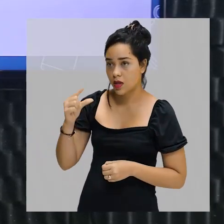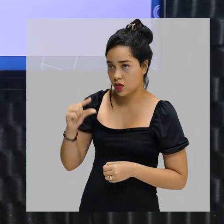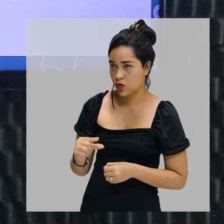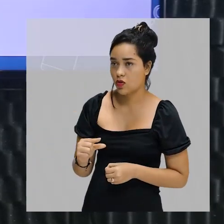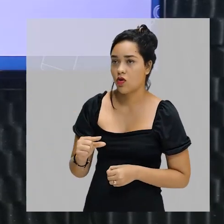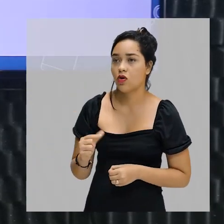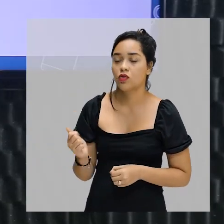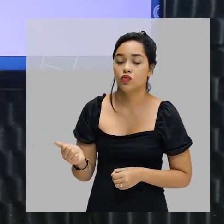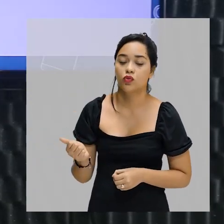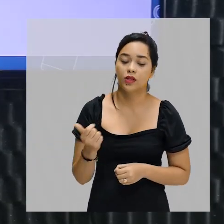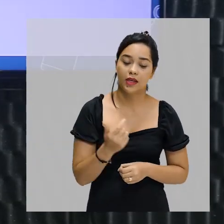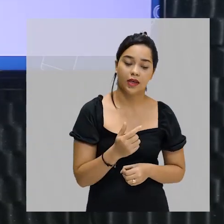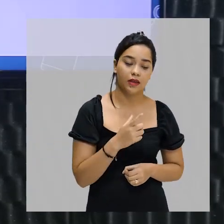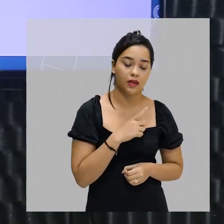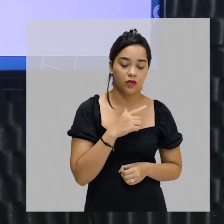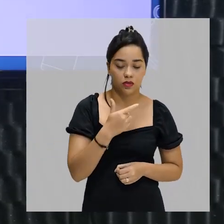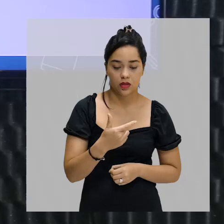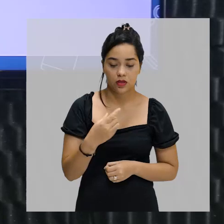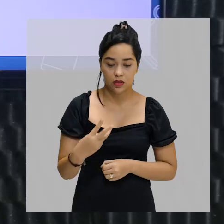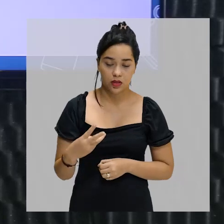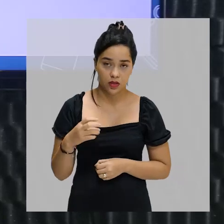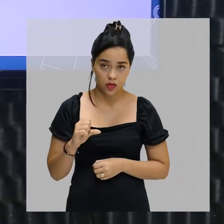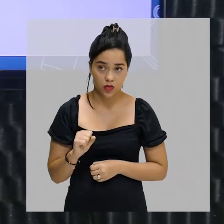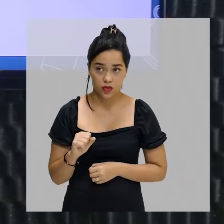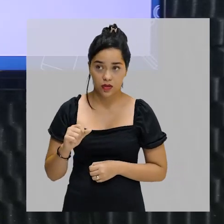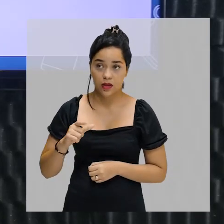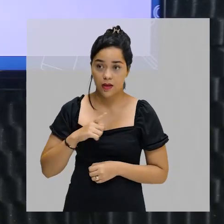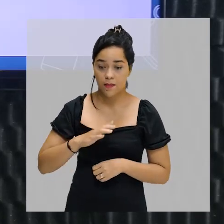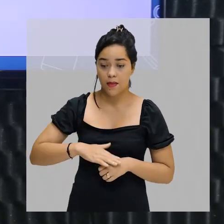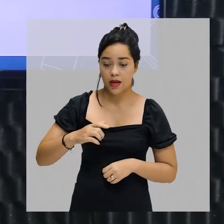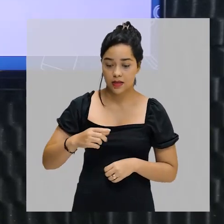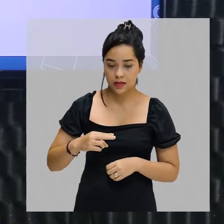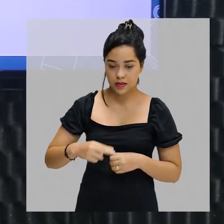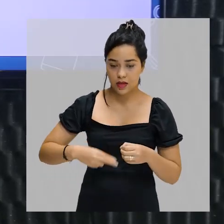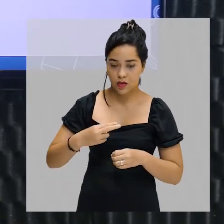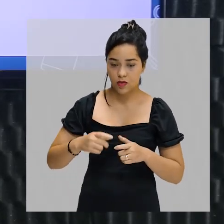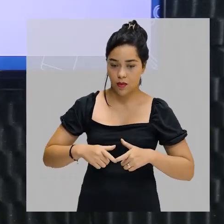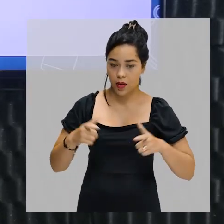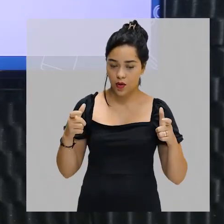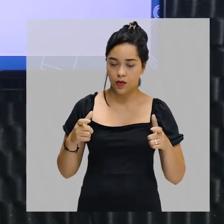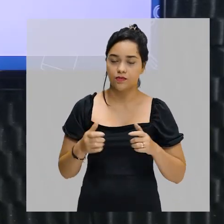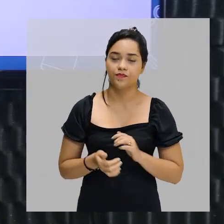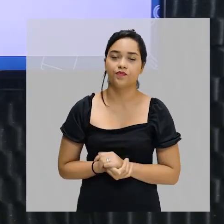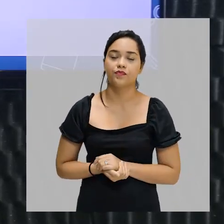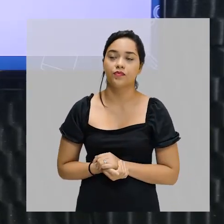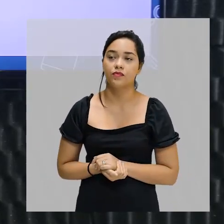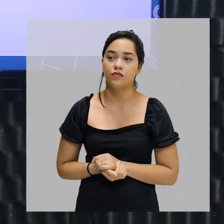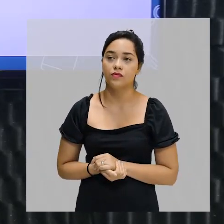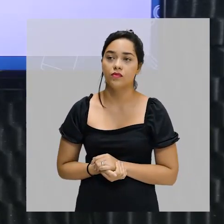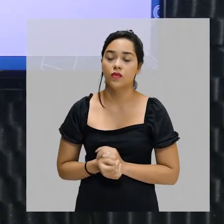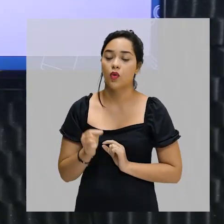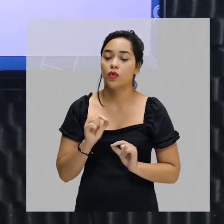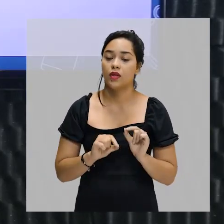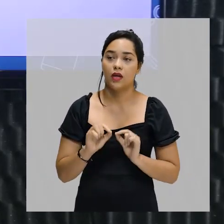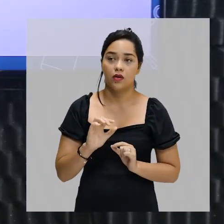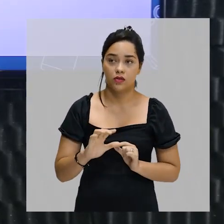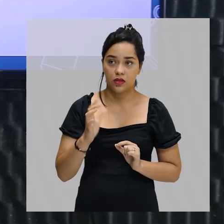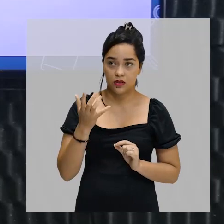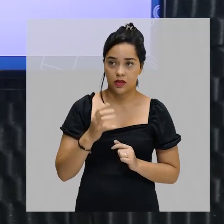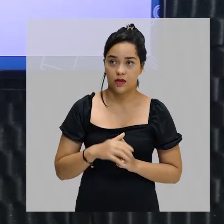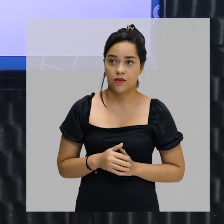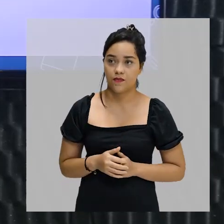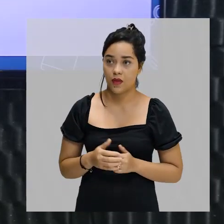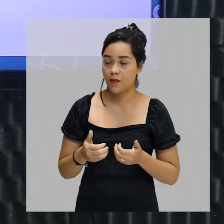né, do que o 238, que tem mais nêutrons, então ele é maior. Tá, ok? O que é que vai acontecer? É